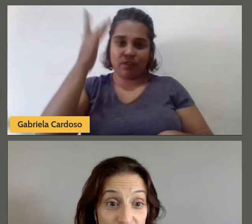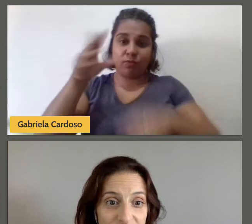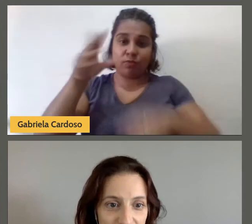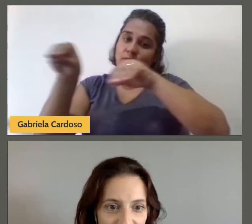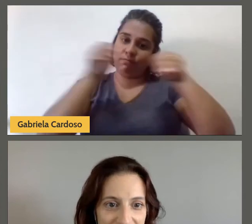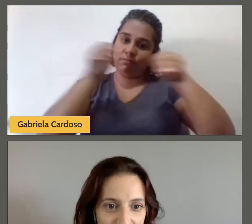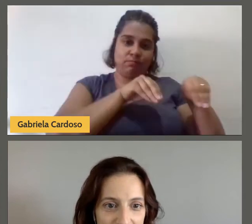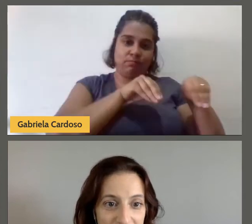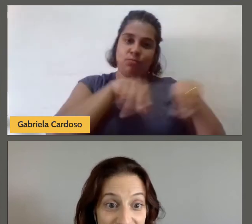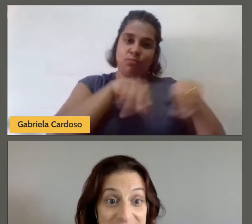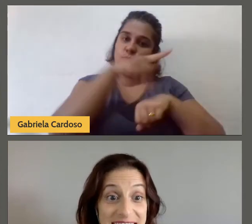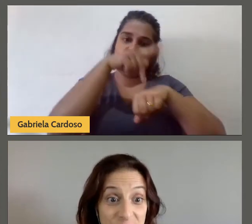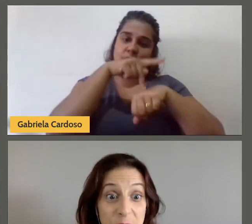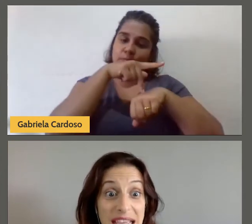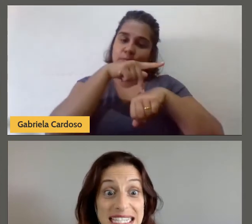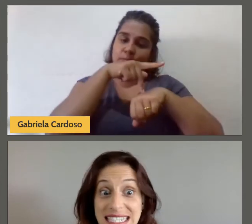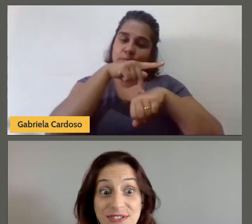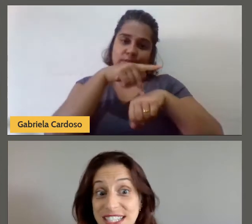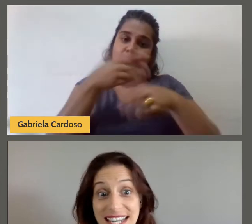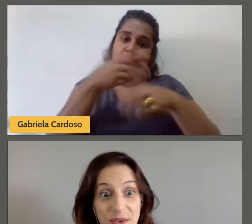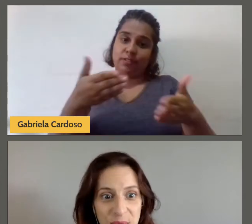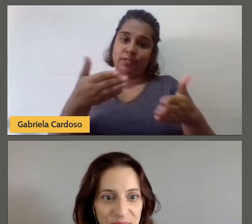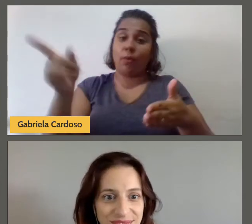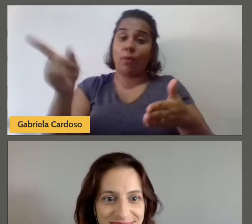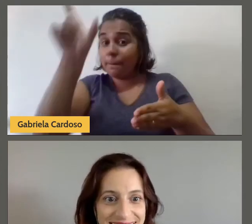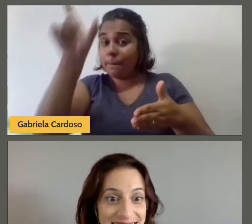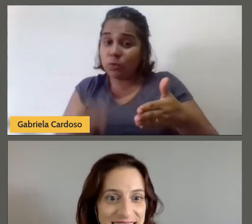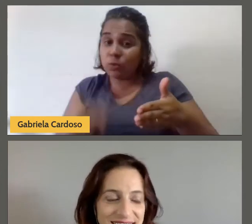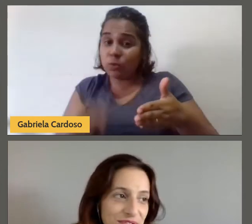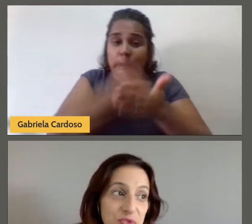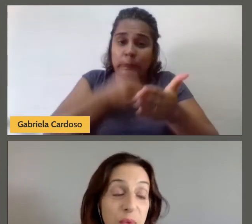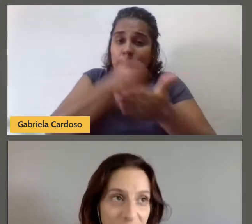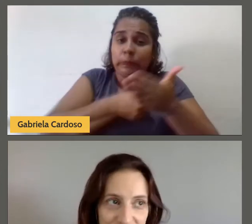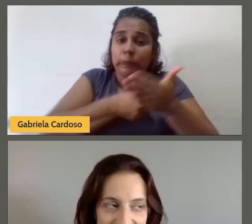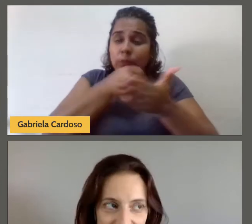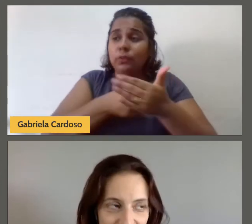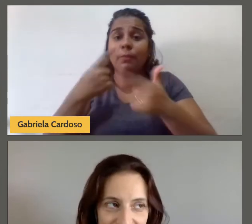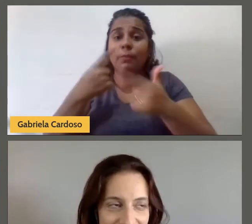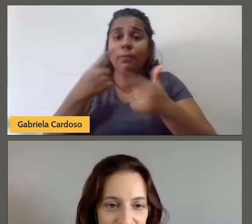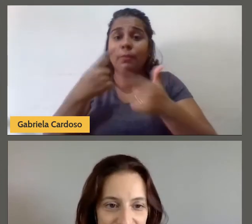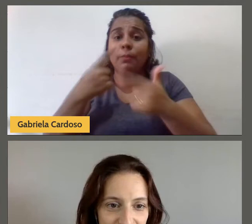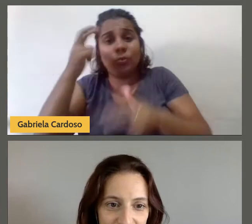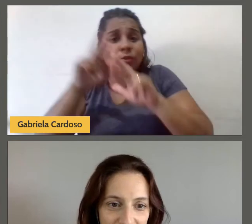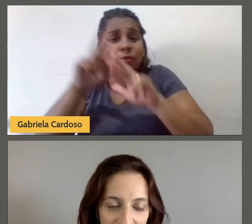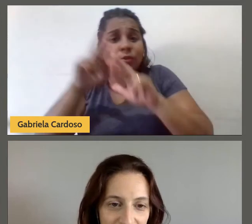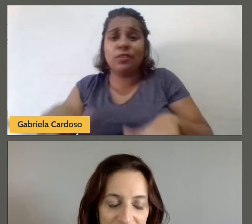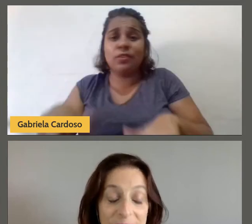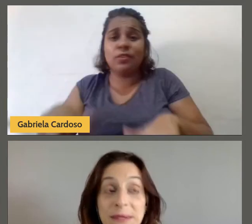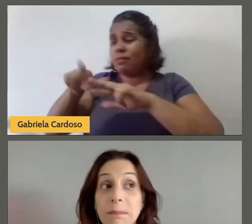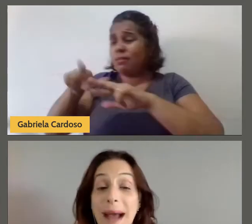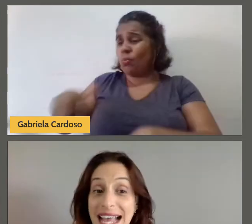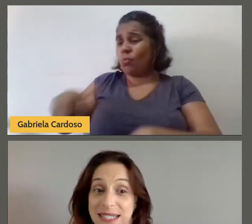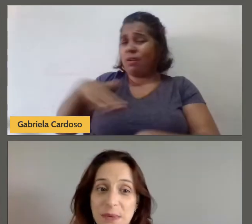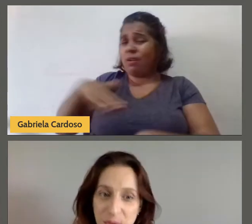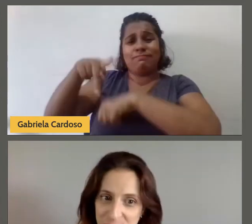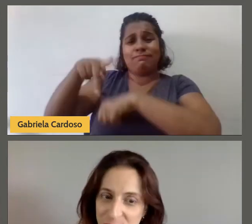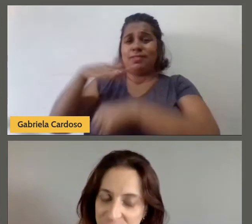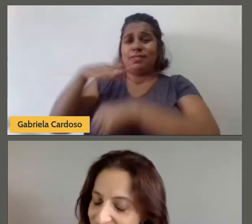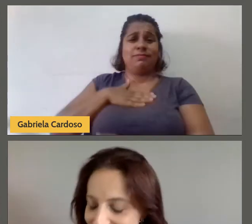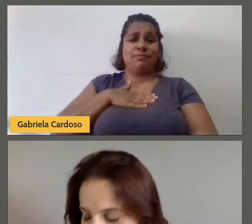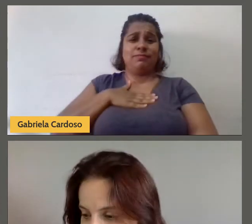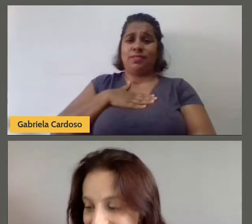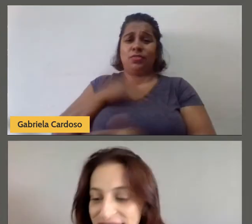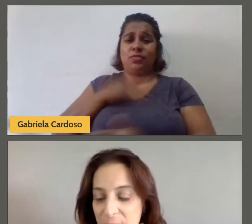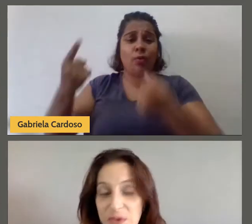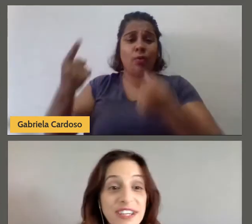grande lutador, né, porque para vencer num país que você não é o seu, já é um desafio enorme. Mas a pergunta que eu